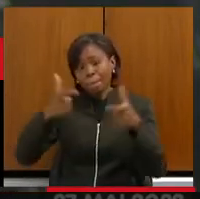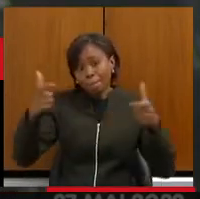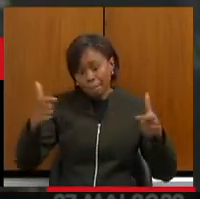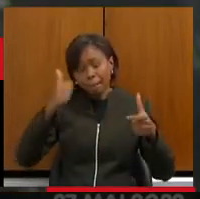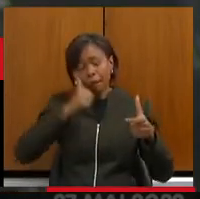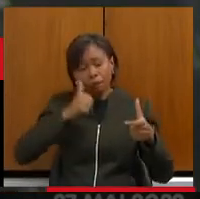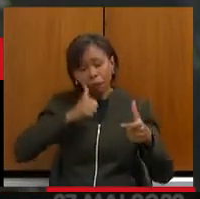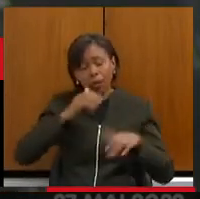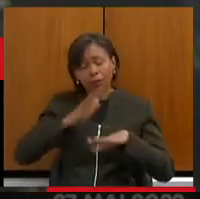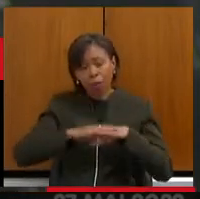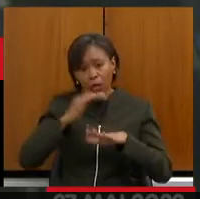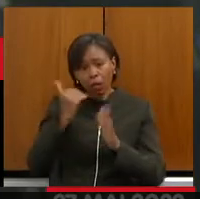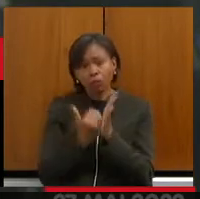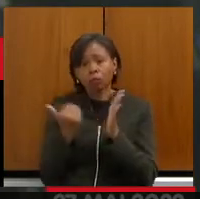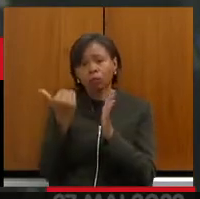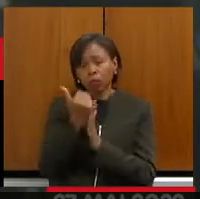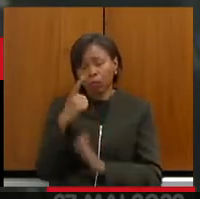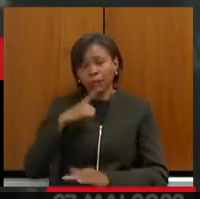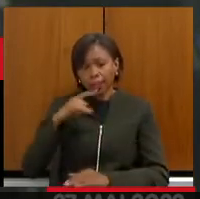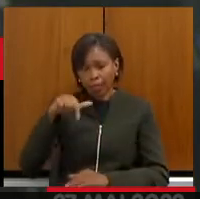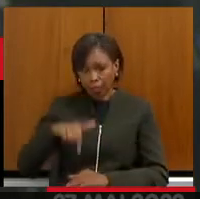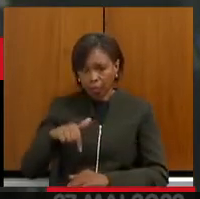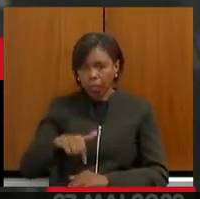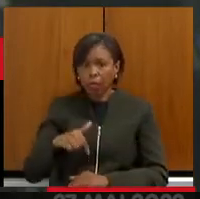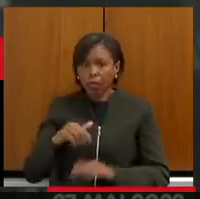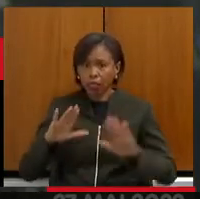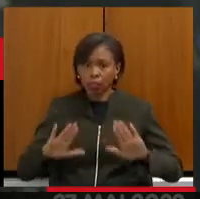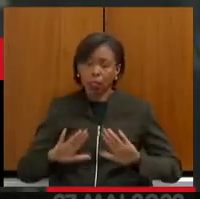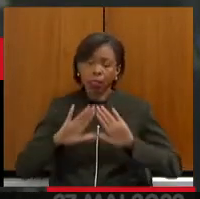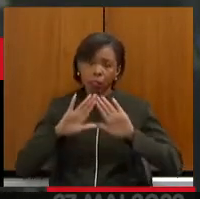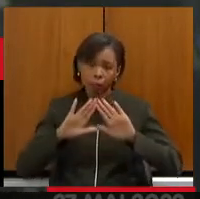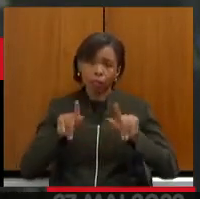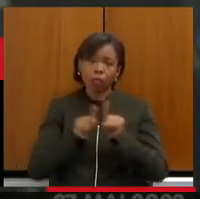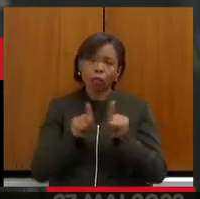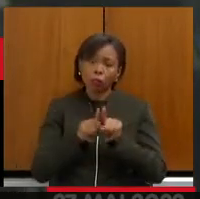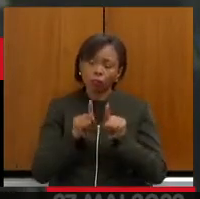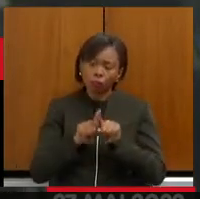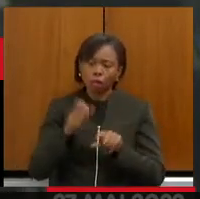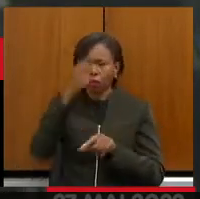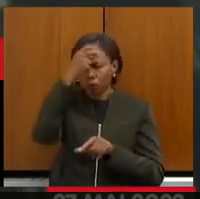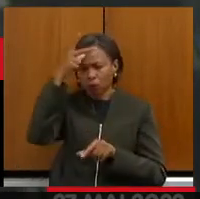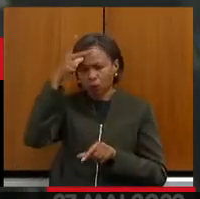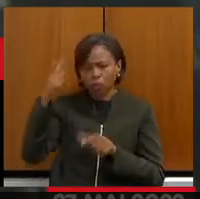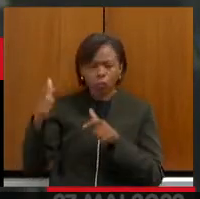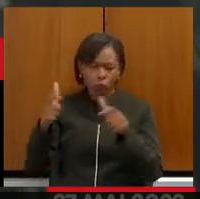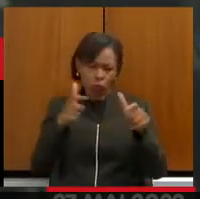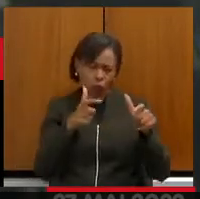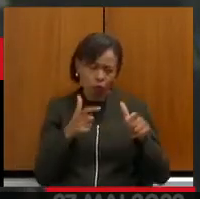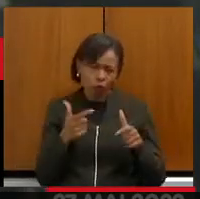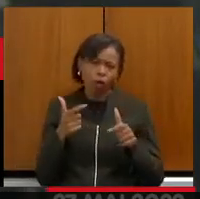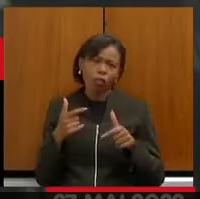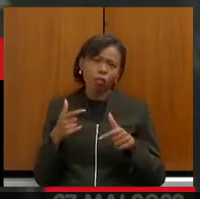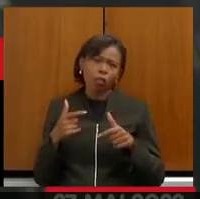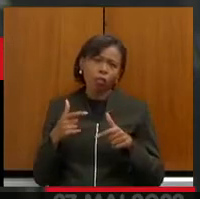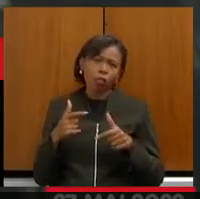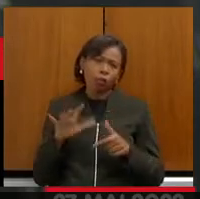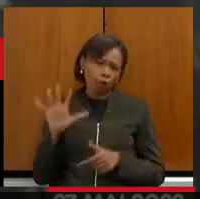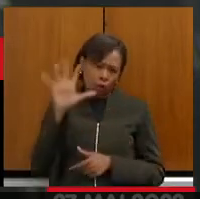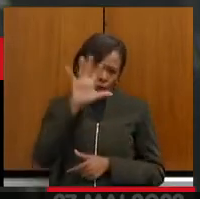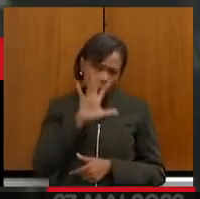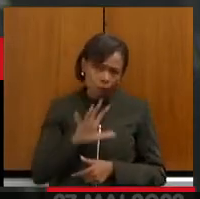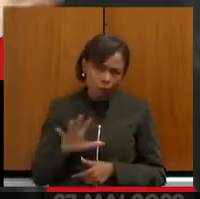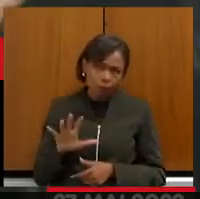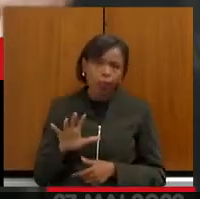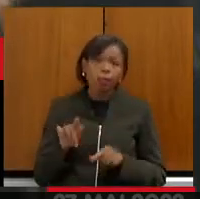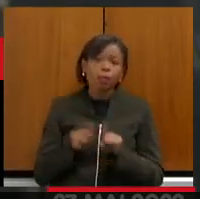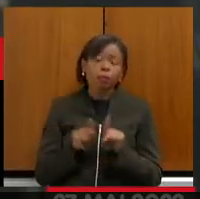aqui sendo ocupada por mulheres tanto aqui no na Assembleia como também Prefeitura em diversas outras localidades em